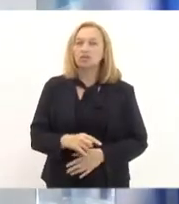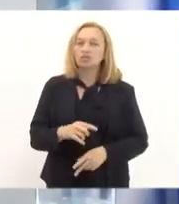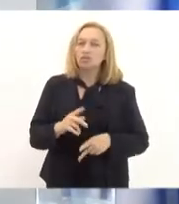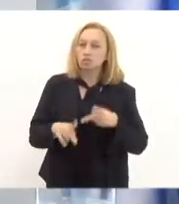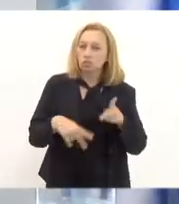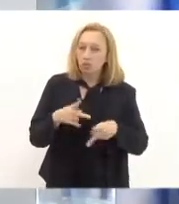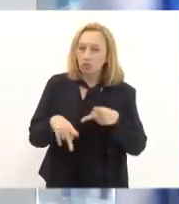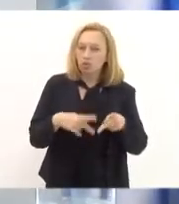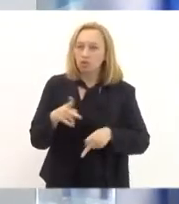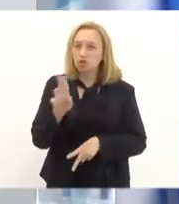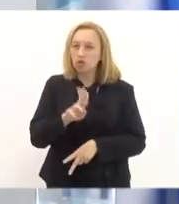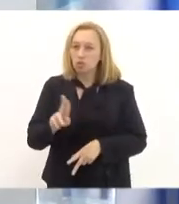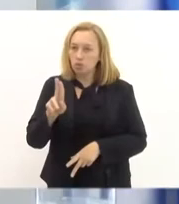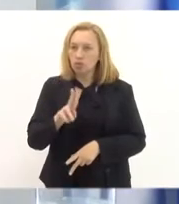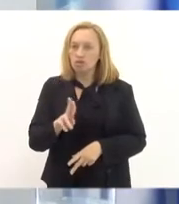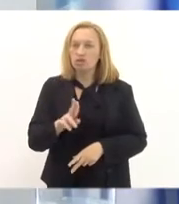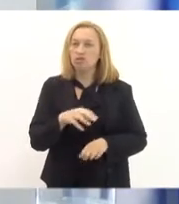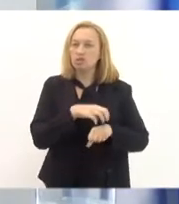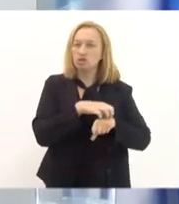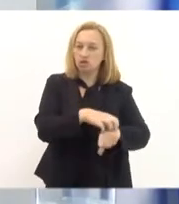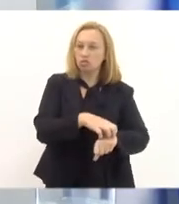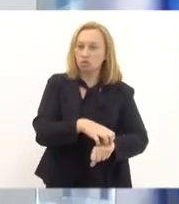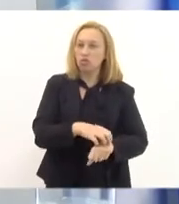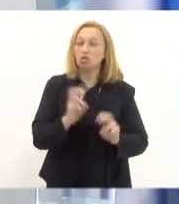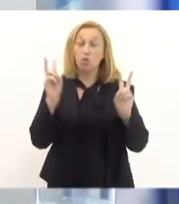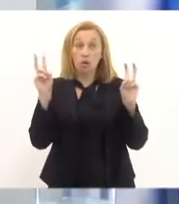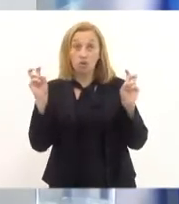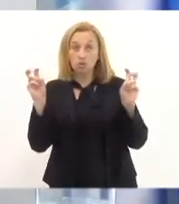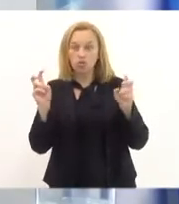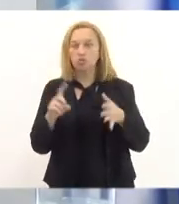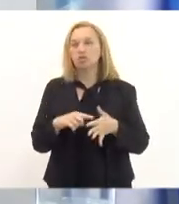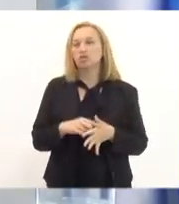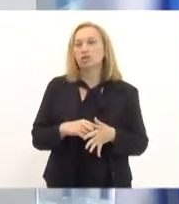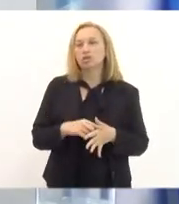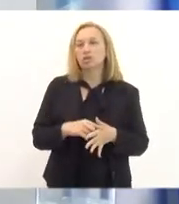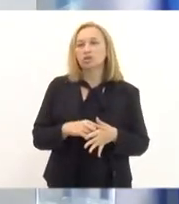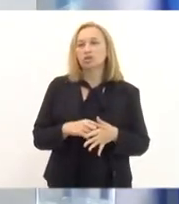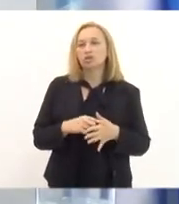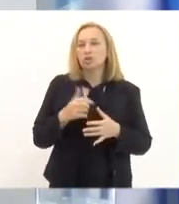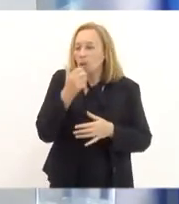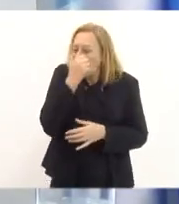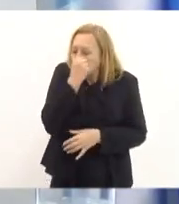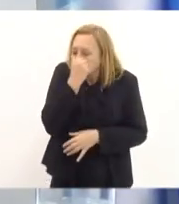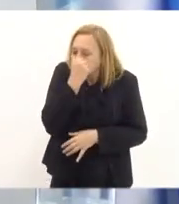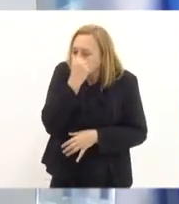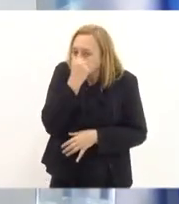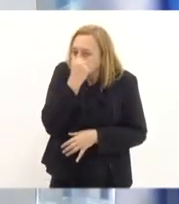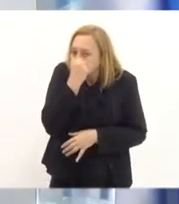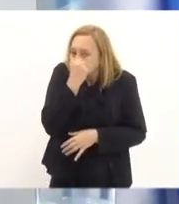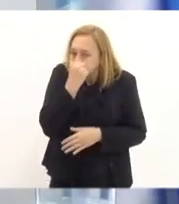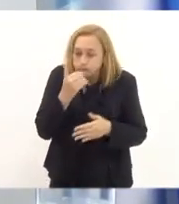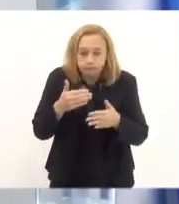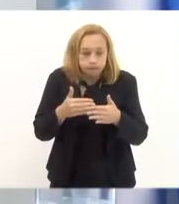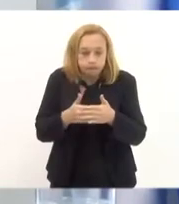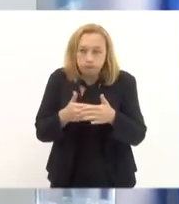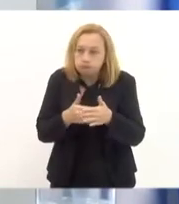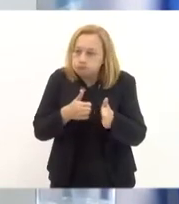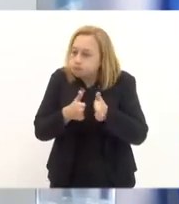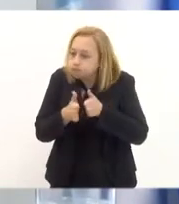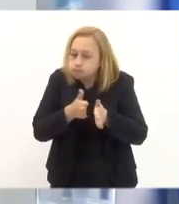usuário que a questão quem sabe o que é a superlotação a falta de sensibilidade